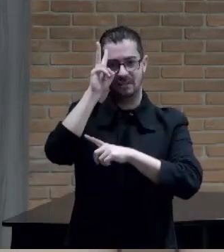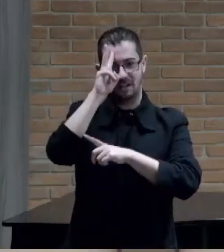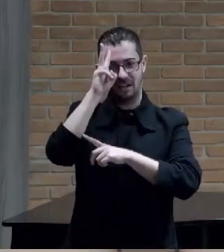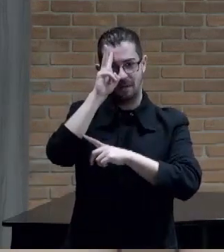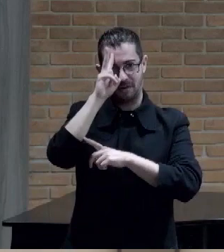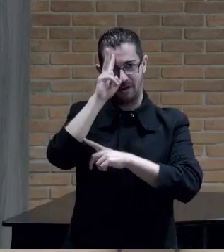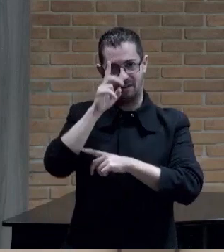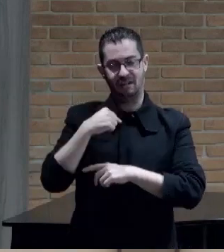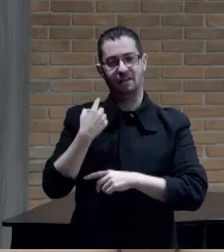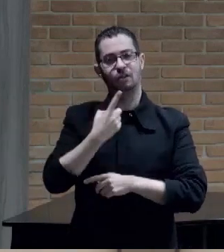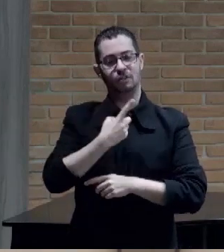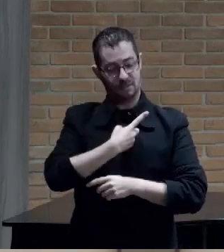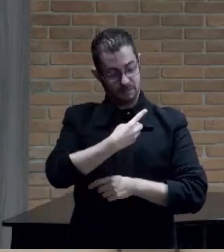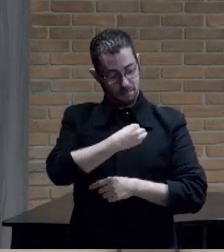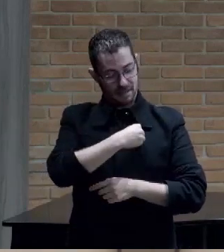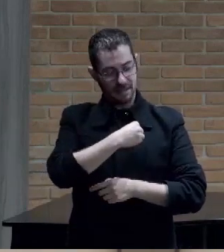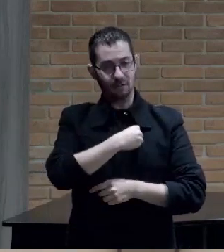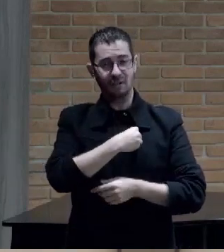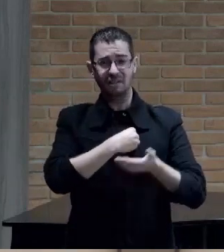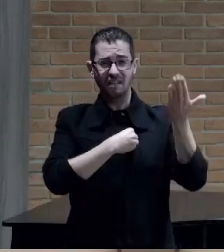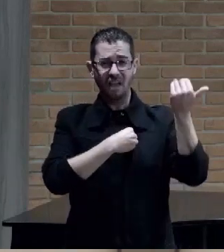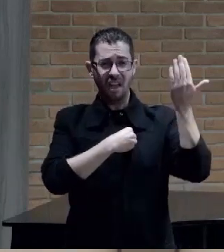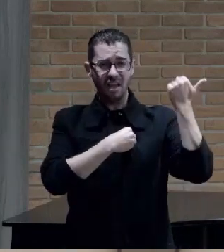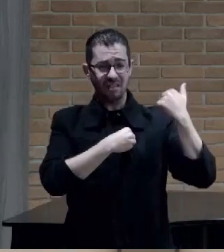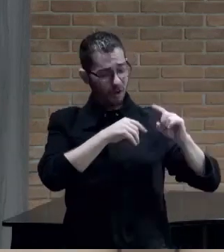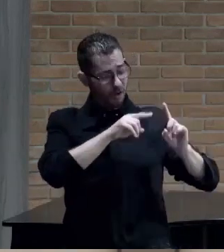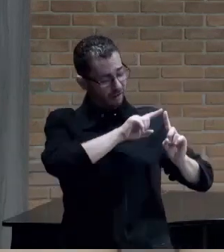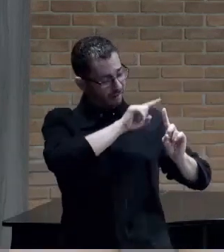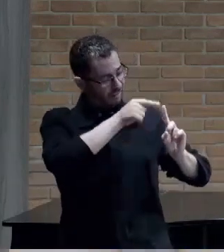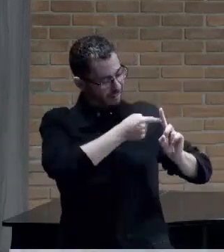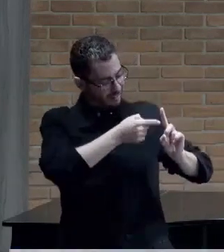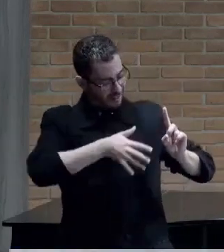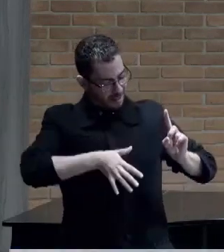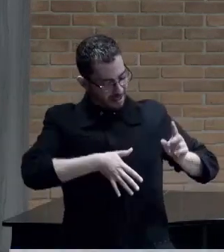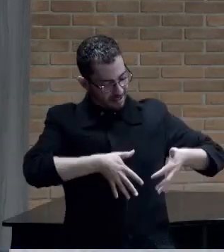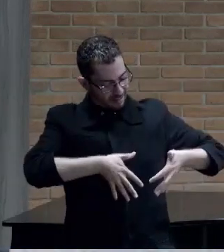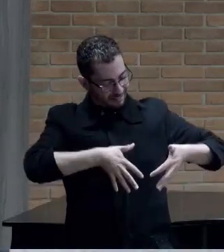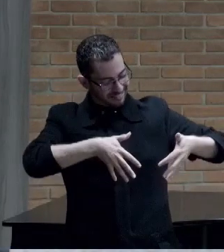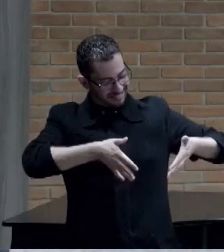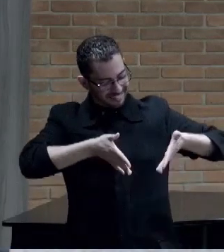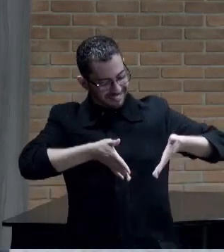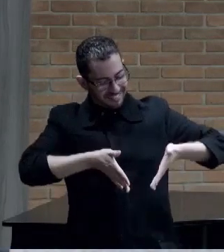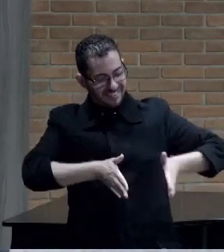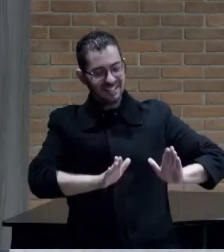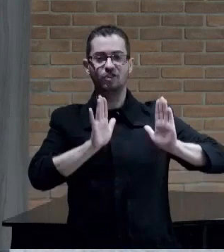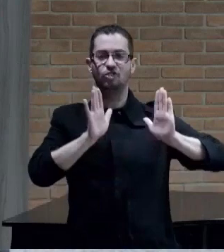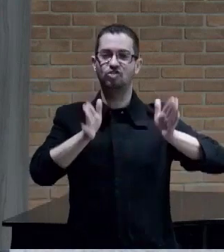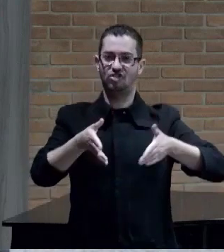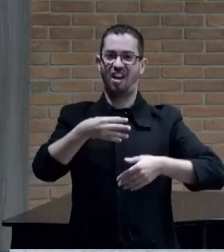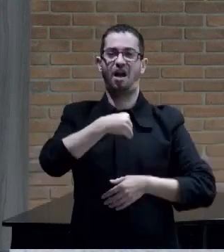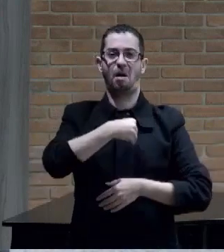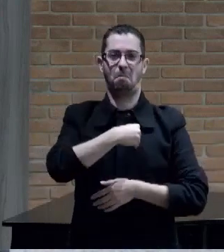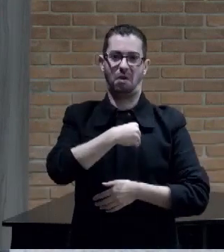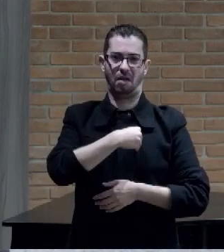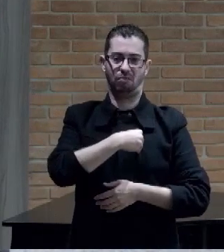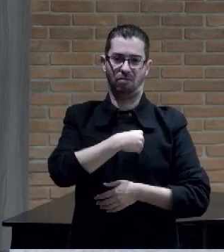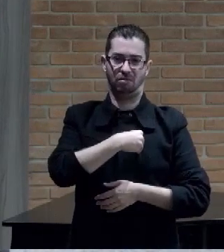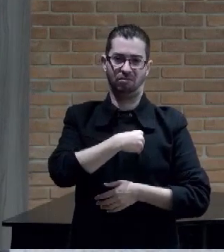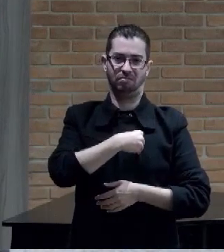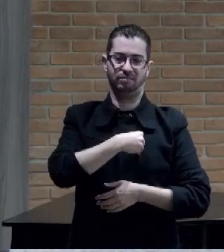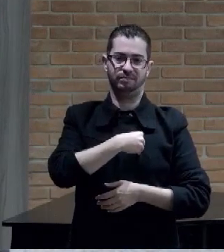pecadores desde que nascemos, desde que a nossa mãe nos concebeu.